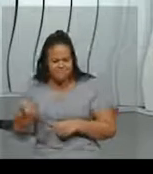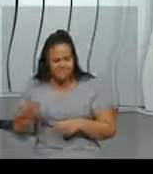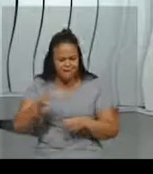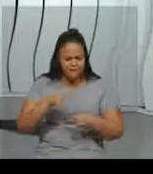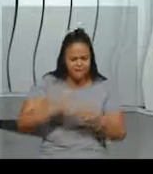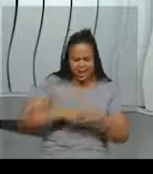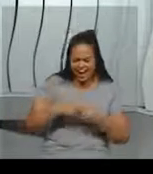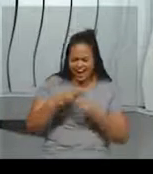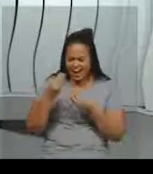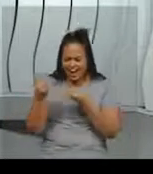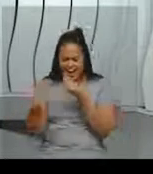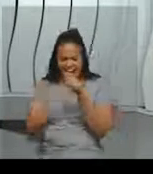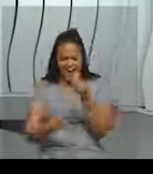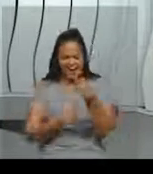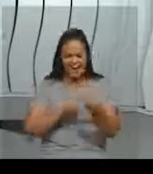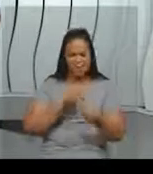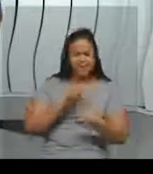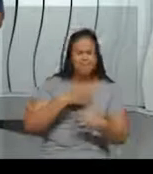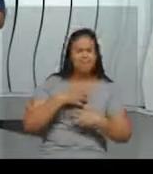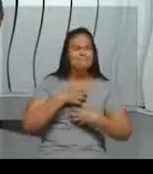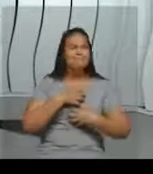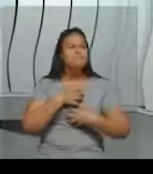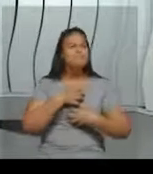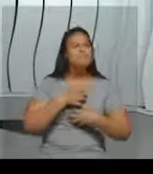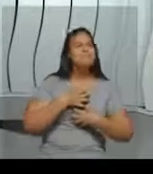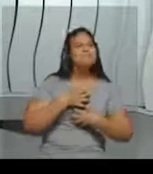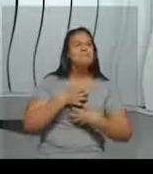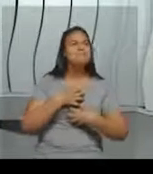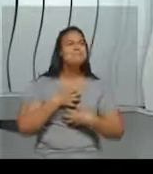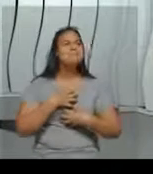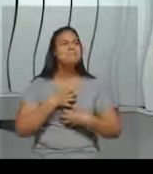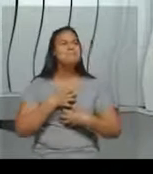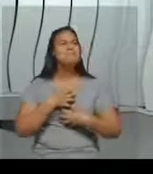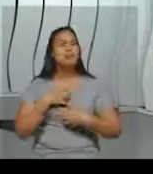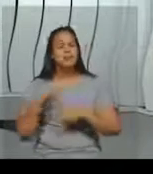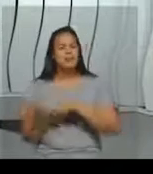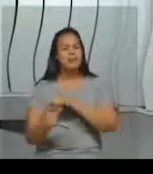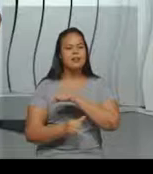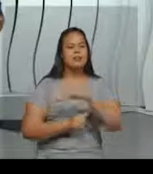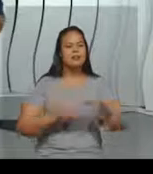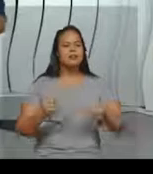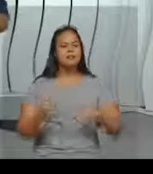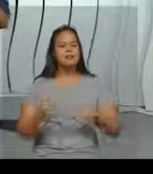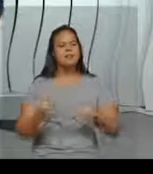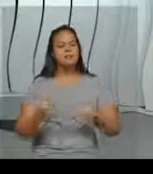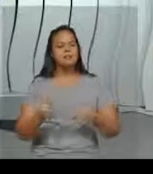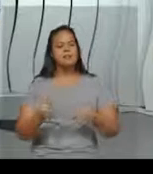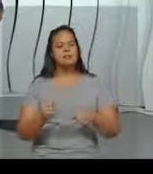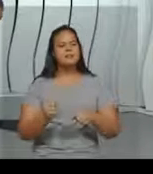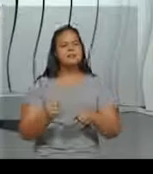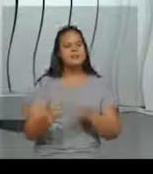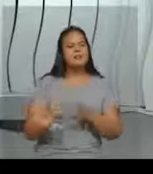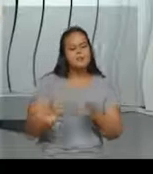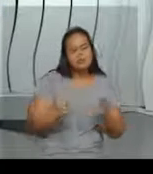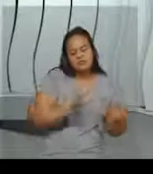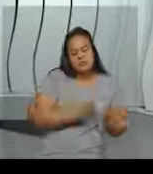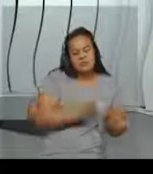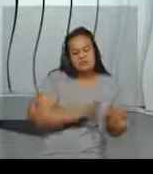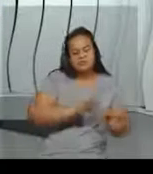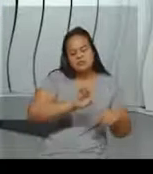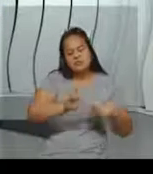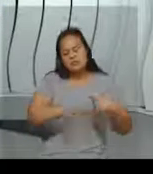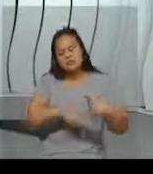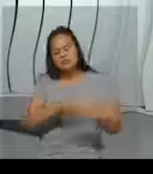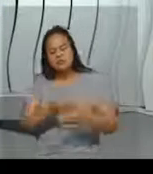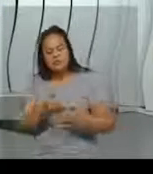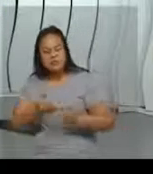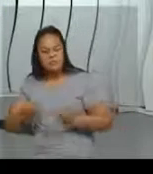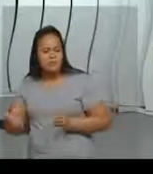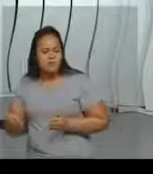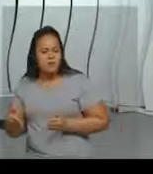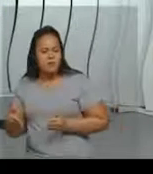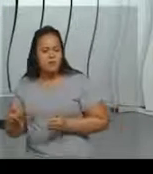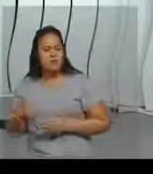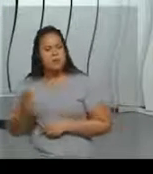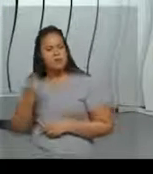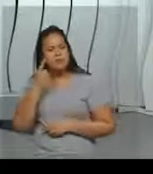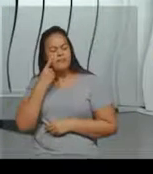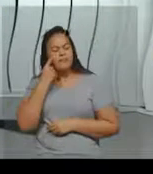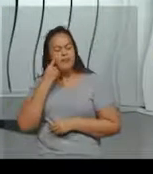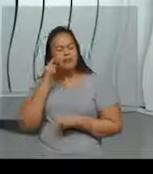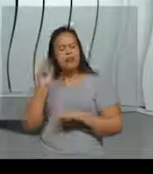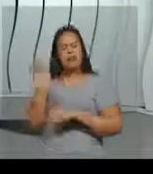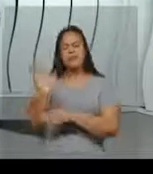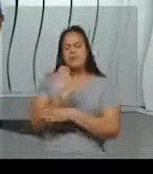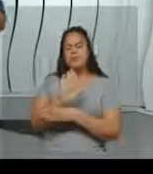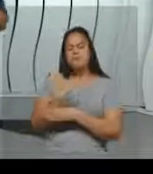e que vai dar aquela sensação de distorção nas músicas, né? Antes, né, como a gente consegue ver em filmes,